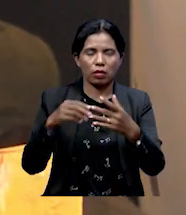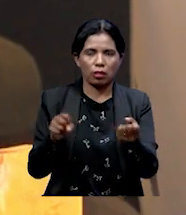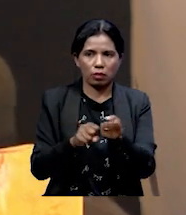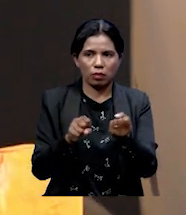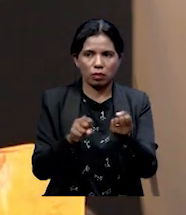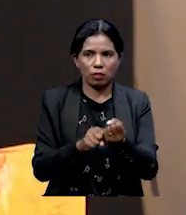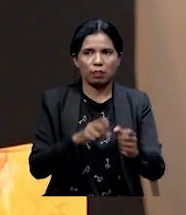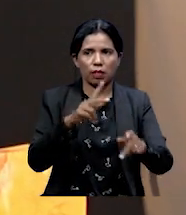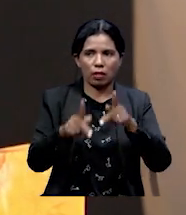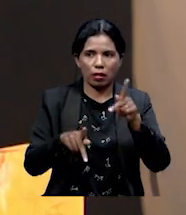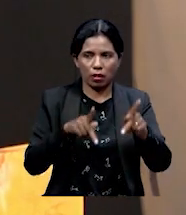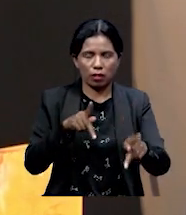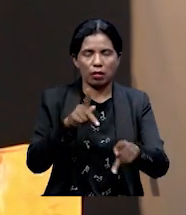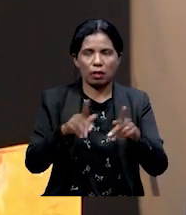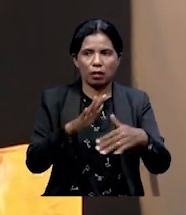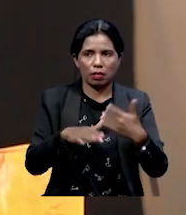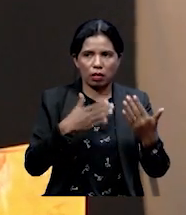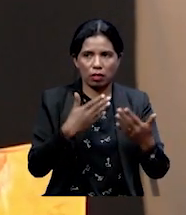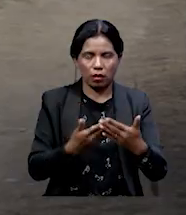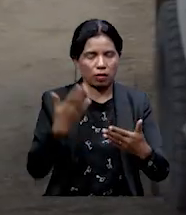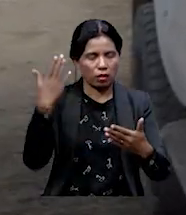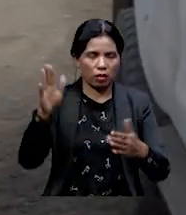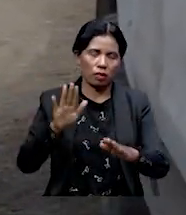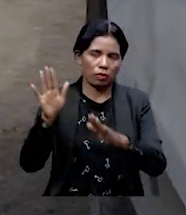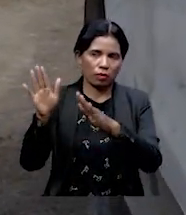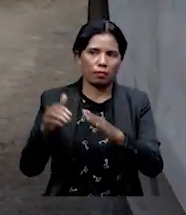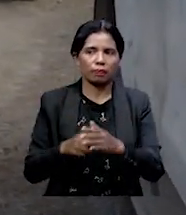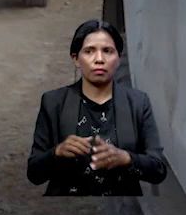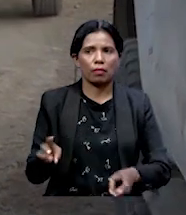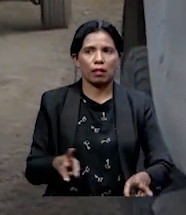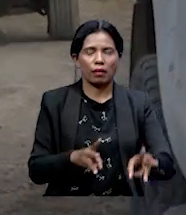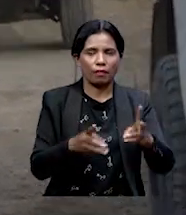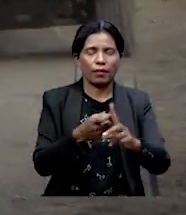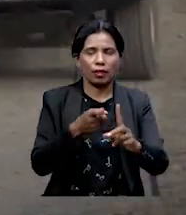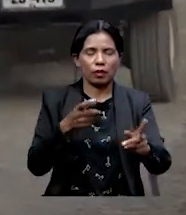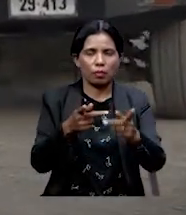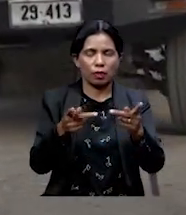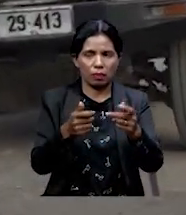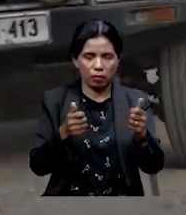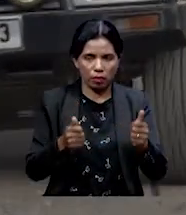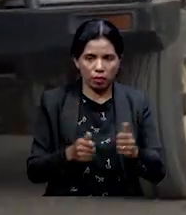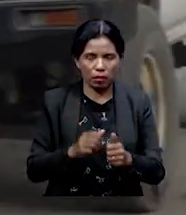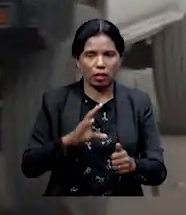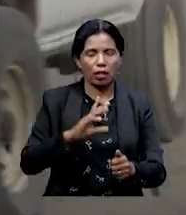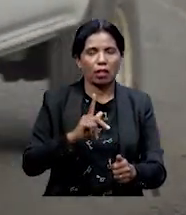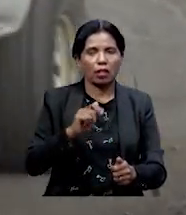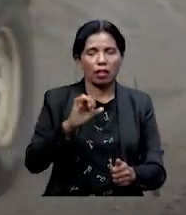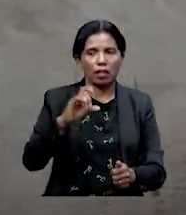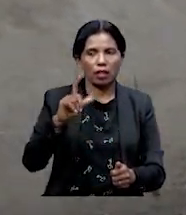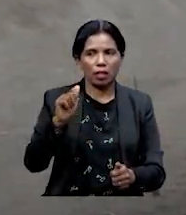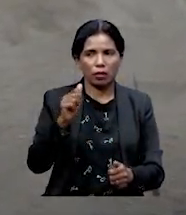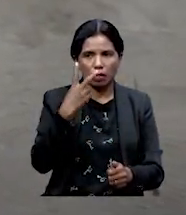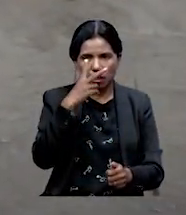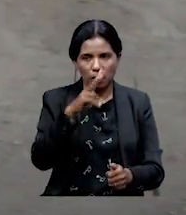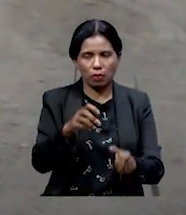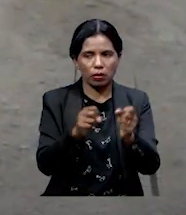ba povo, ba comunidade sira iha áreas remotas. Estrada nebe da Daune, hoje posto administrativo Cailaco, liga ba suku sira,